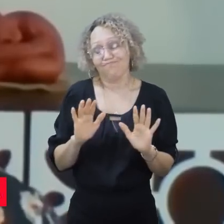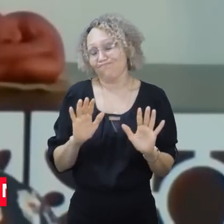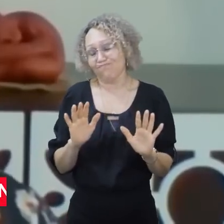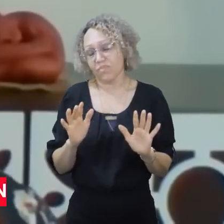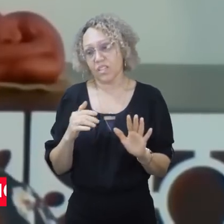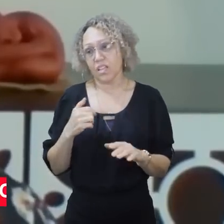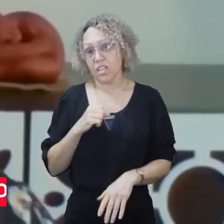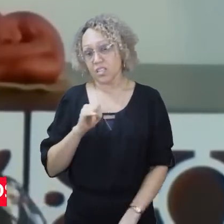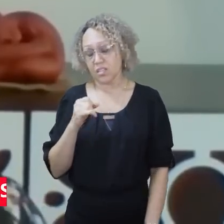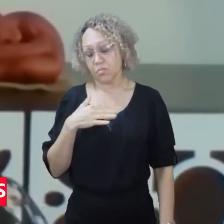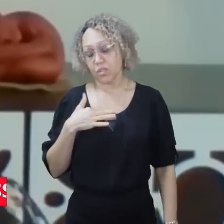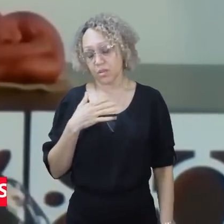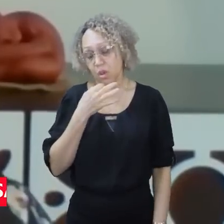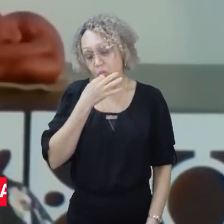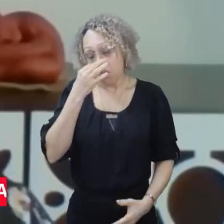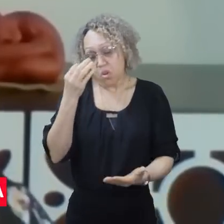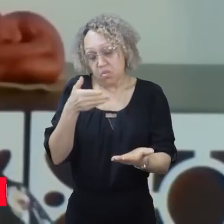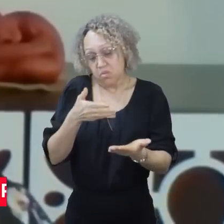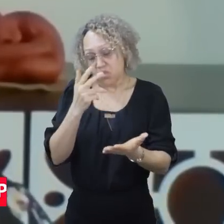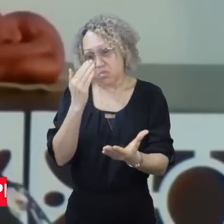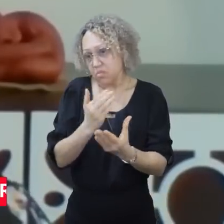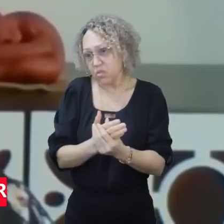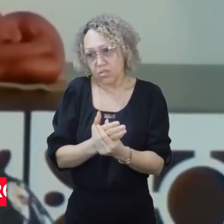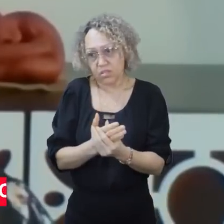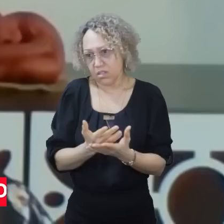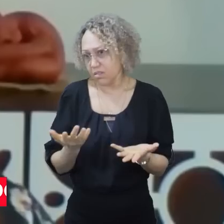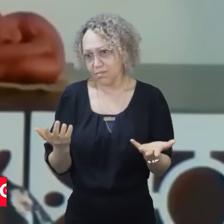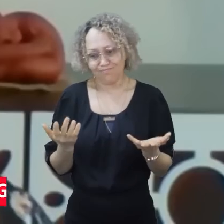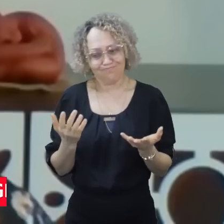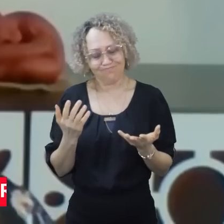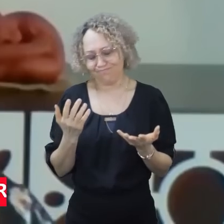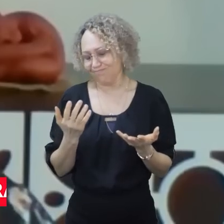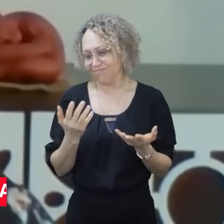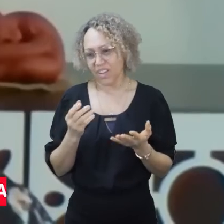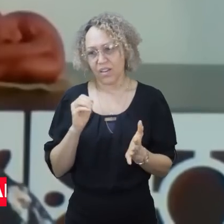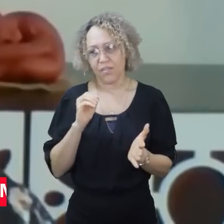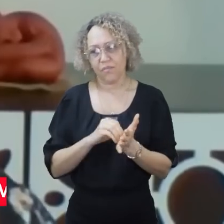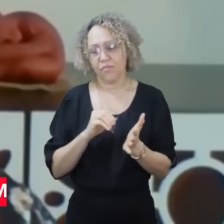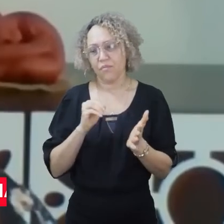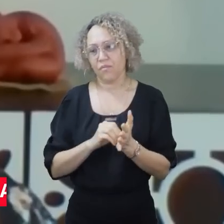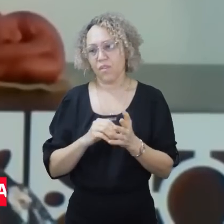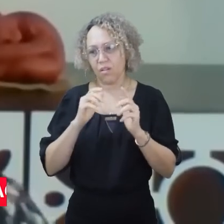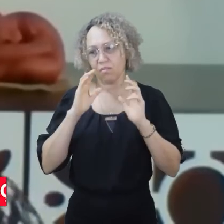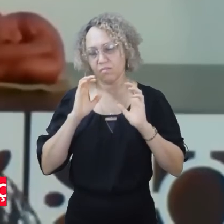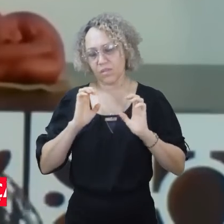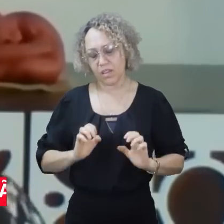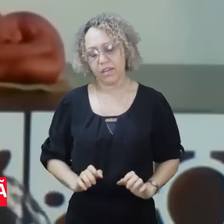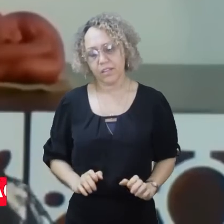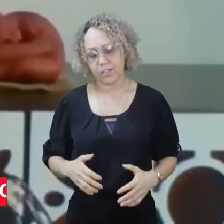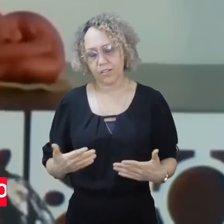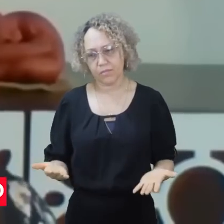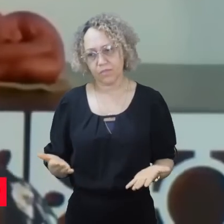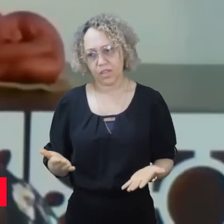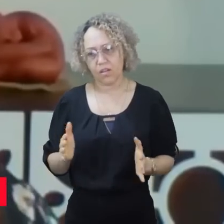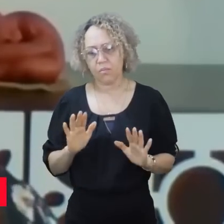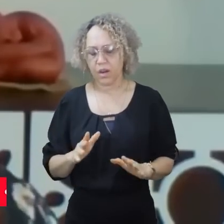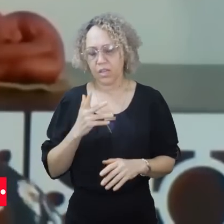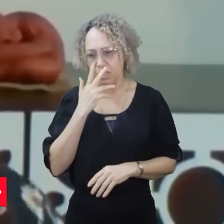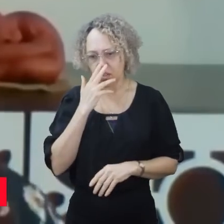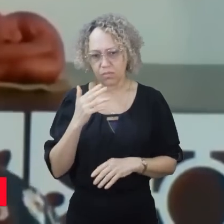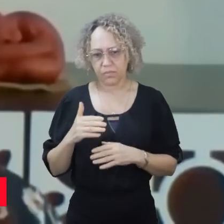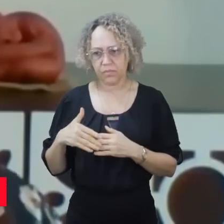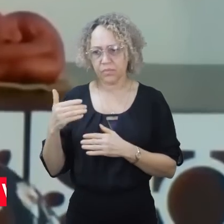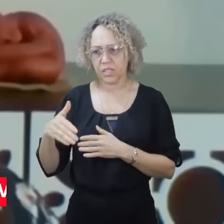esses processos, seria um tanto quanto leviano, né? Mas eu acho que não vai ser muito diferente do que já aconteceu até